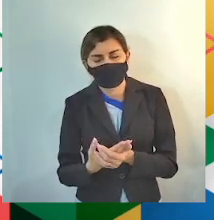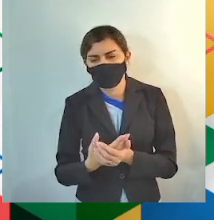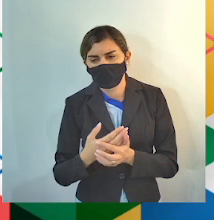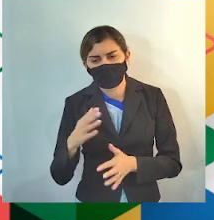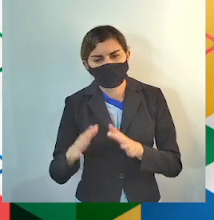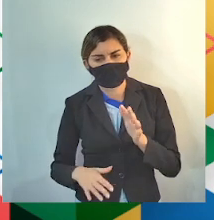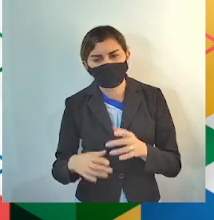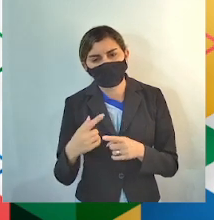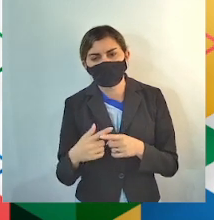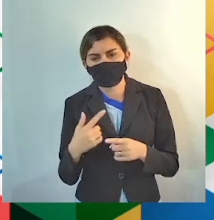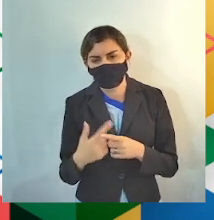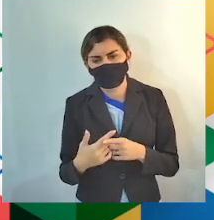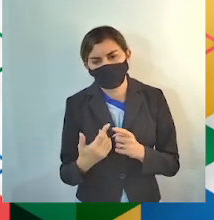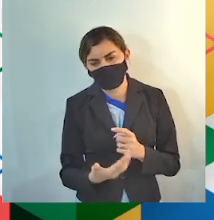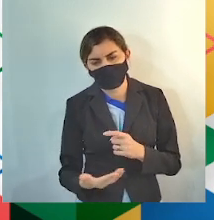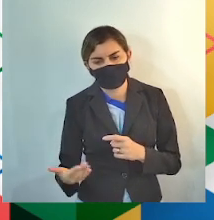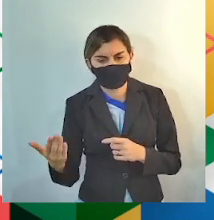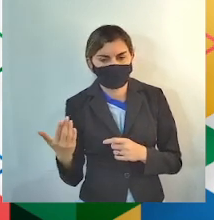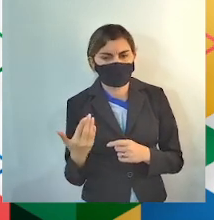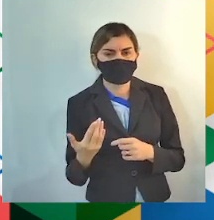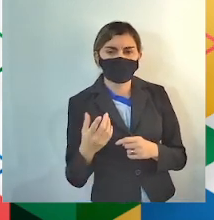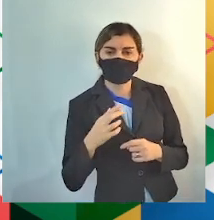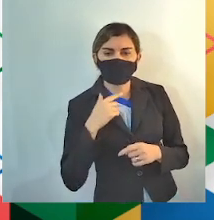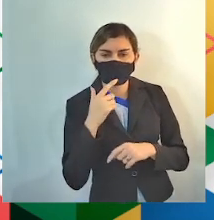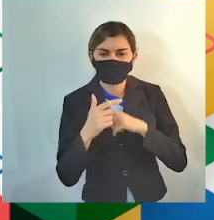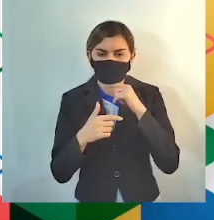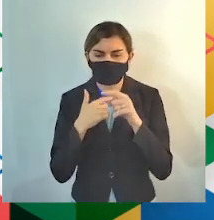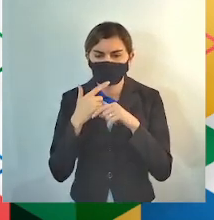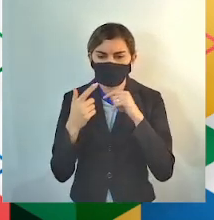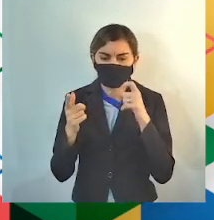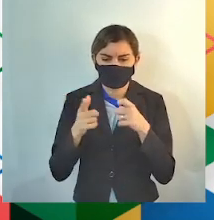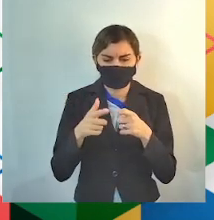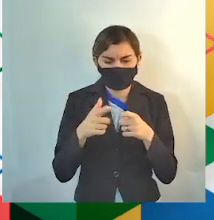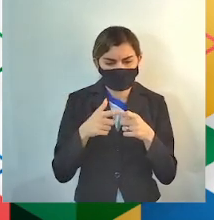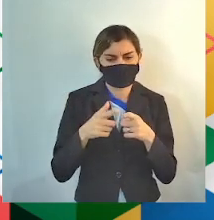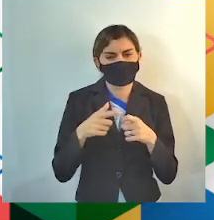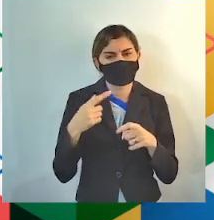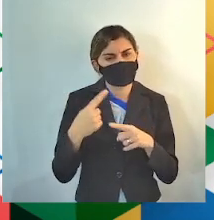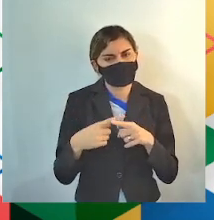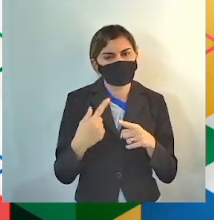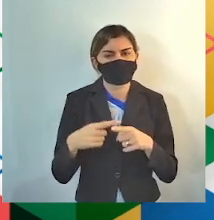possibilidade, porque nessa possibilidade, né, de não conseguir ser uma médica, porque